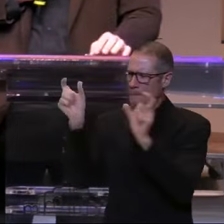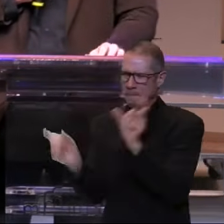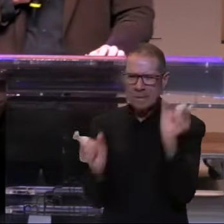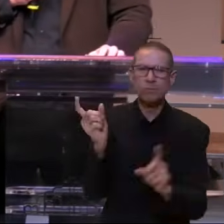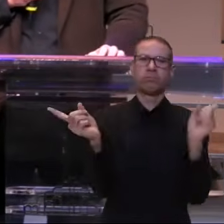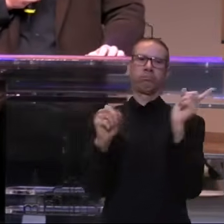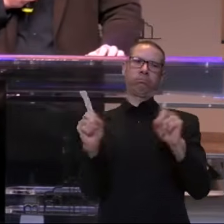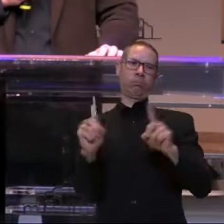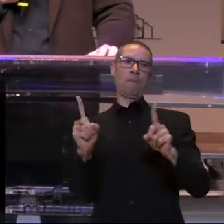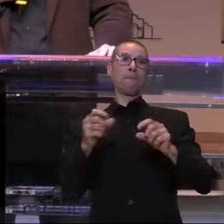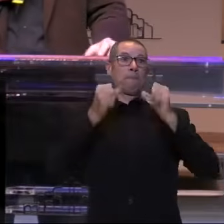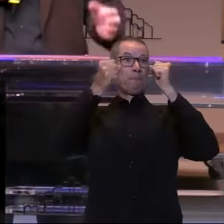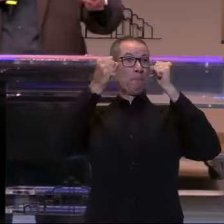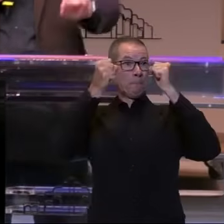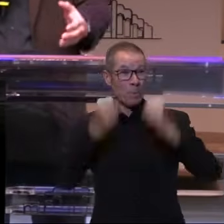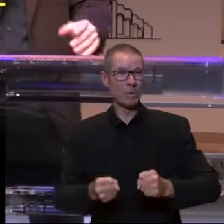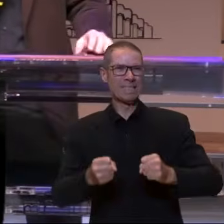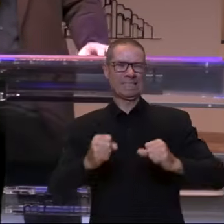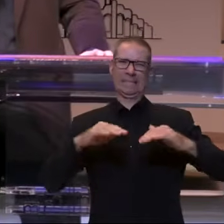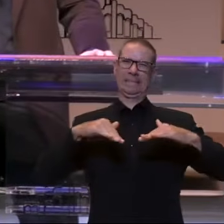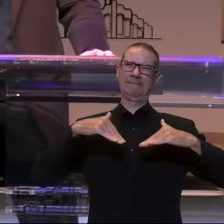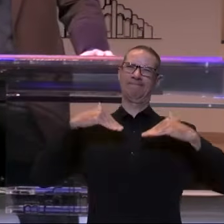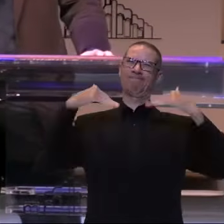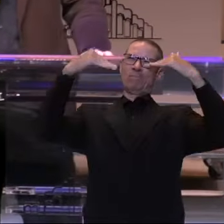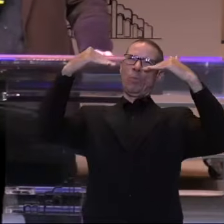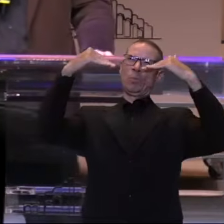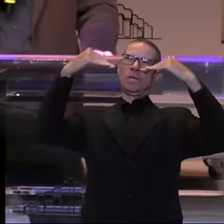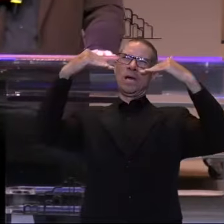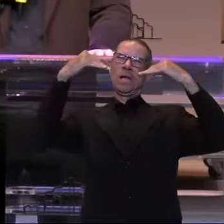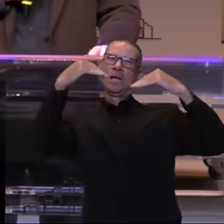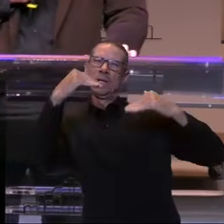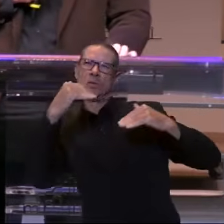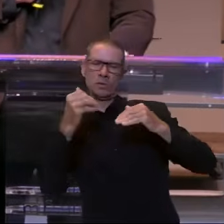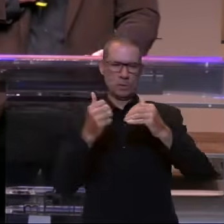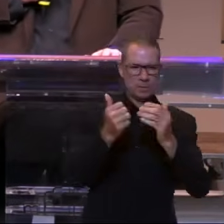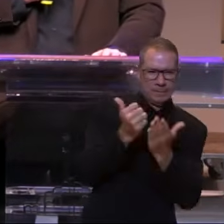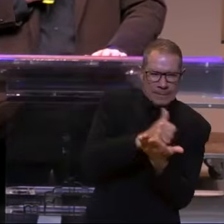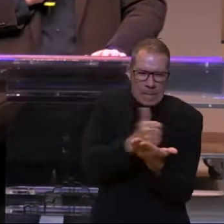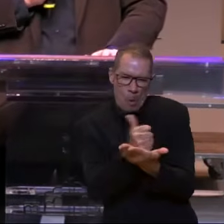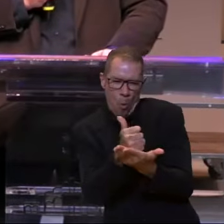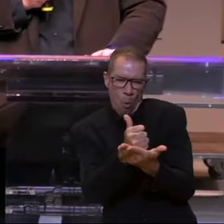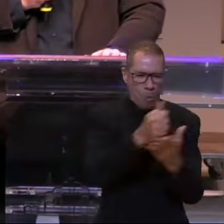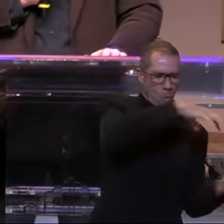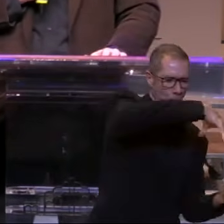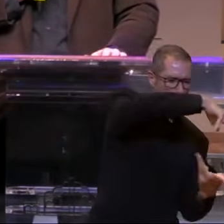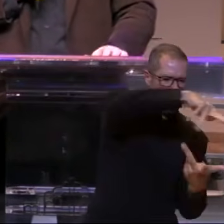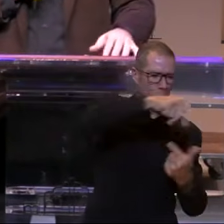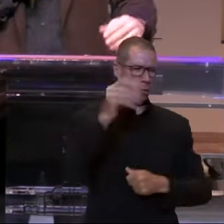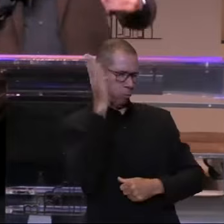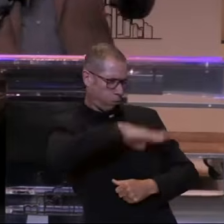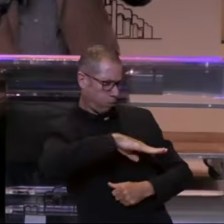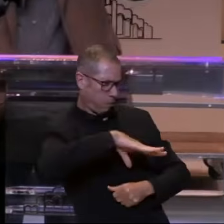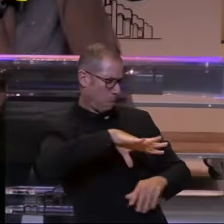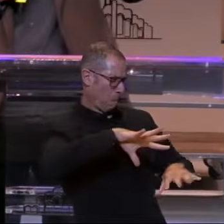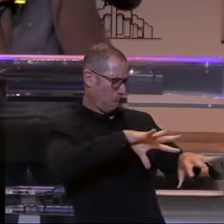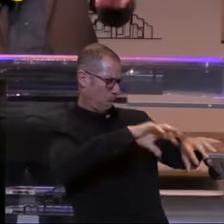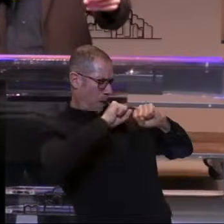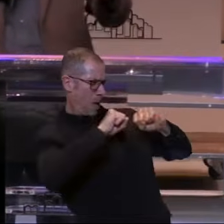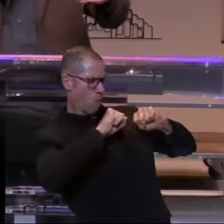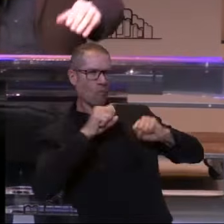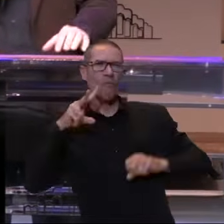mas contra os poderes e autoridades, contra os dominadores deste mundo de trevas, contra